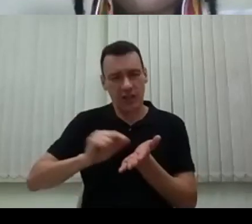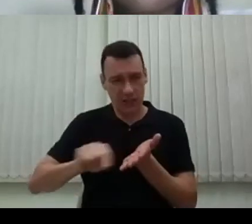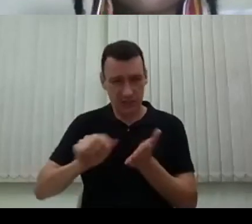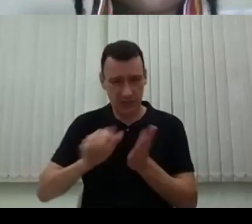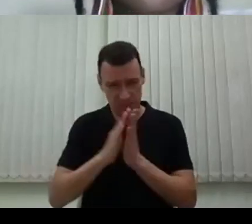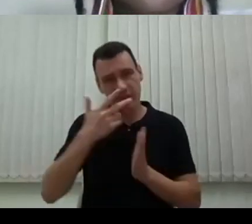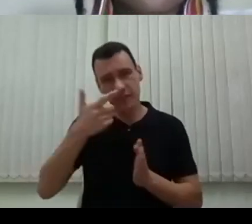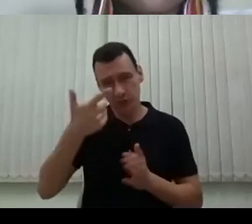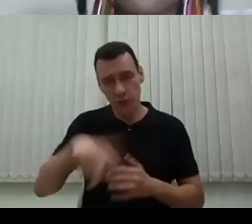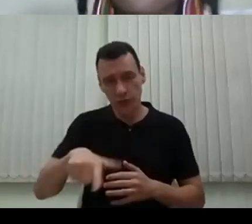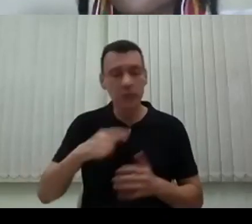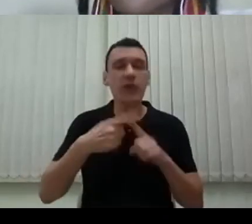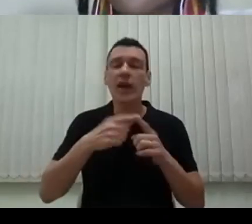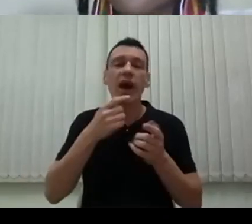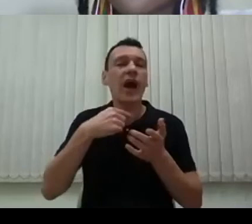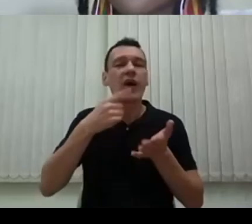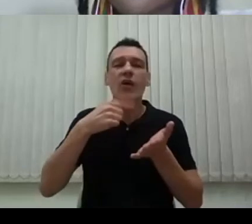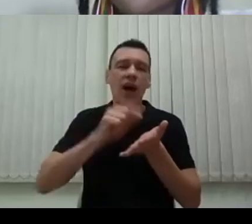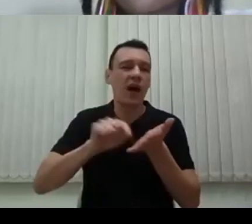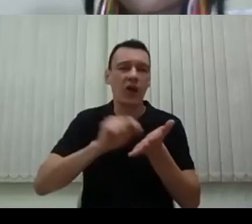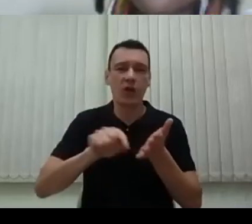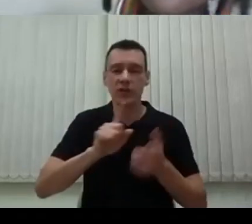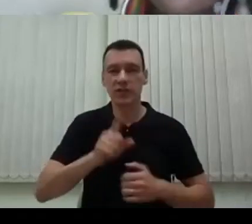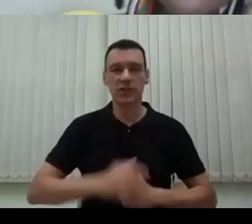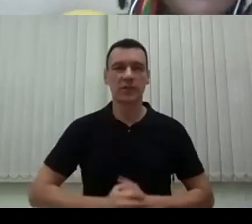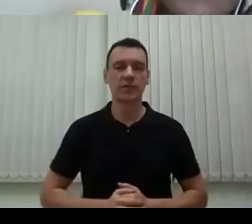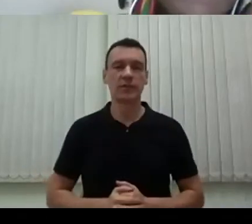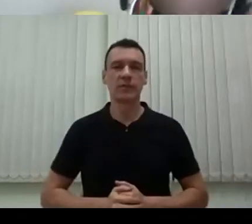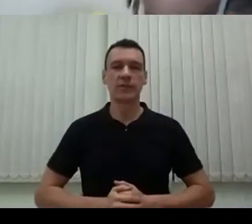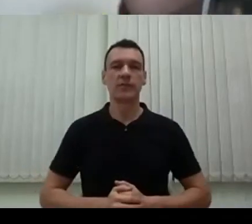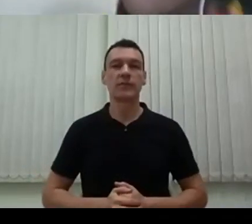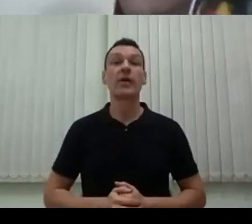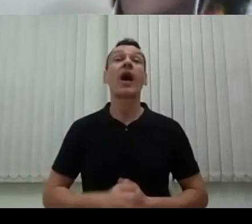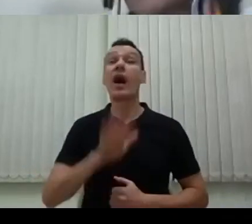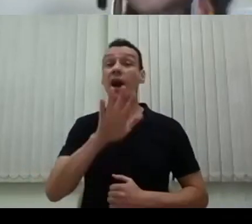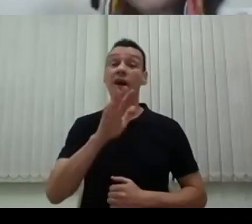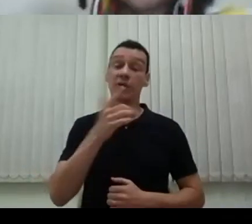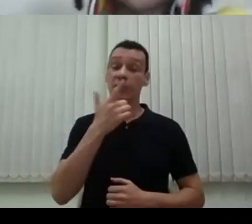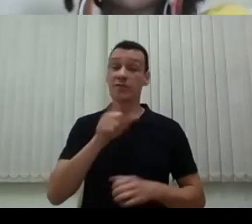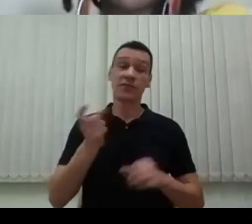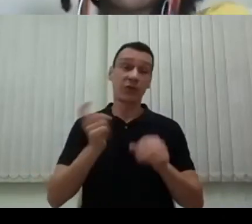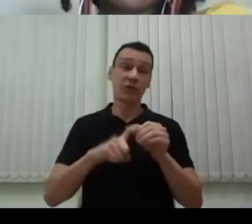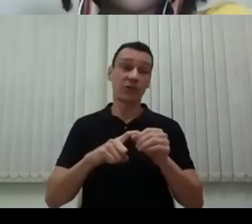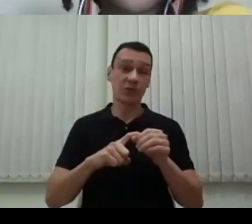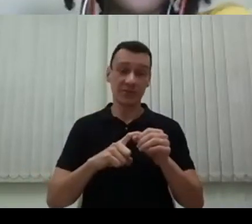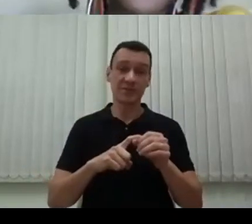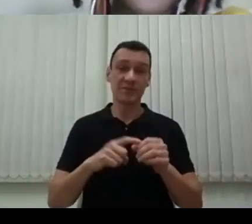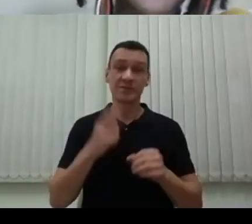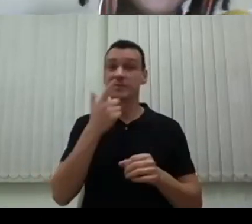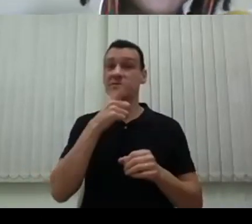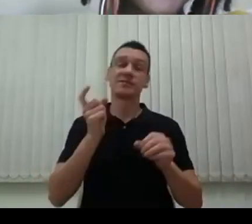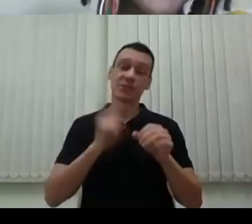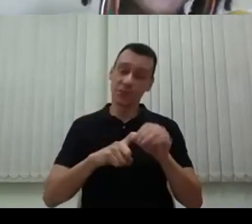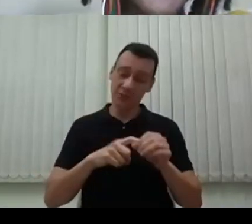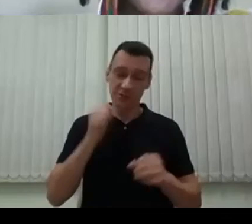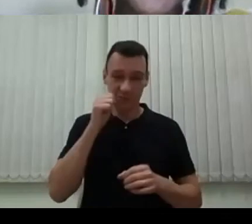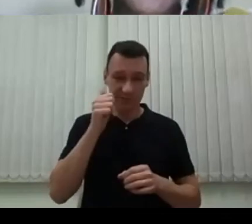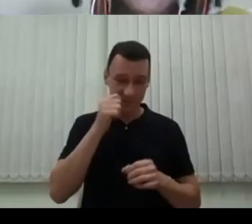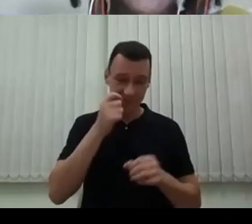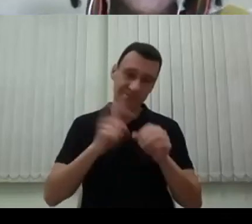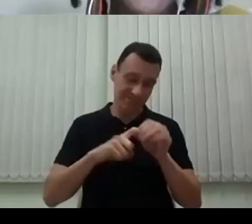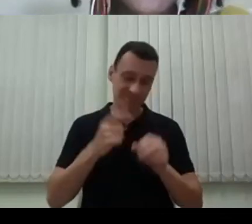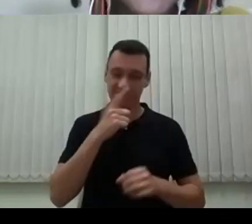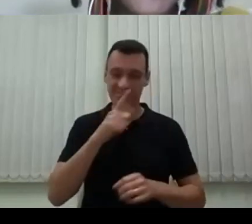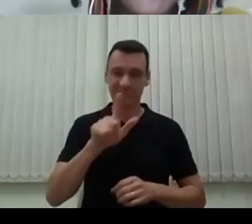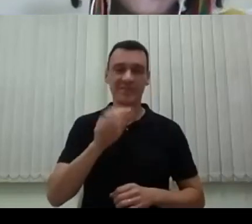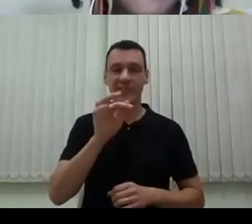a equipe, a Giovana que está cuidando do chat. Pessoal, já voltei, estou por aqui. Vai colocar... Gente do céu, a Francilene